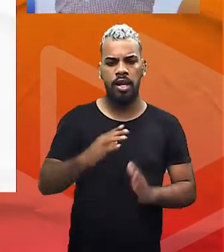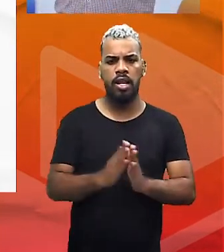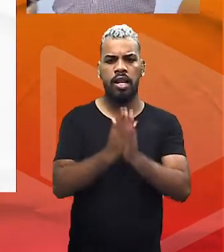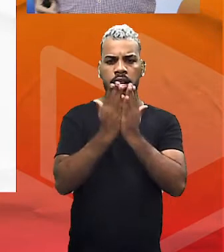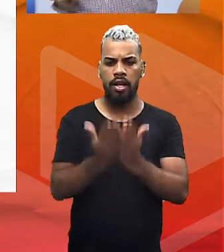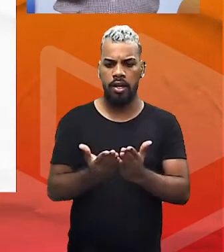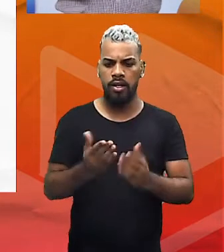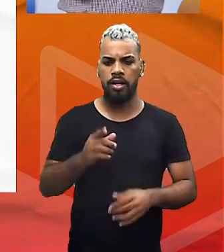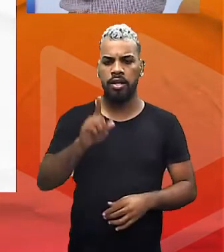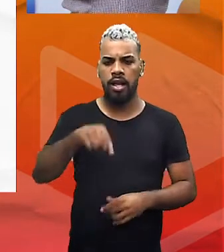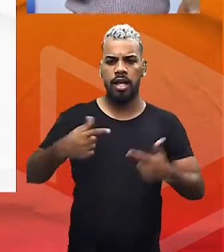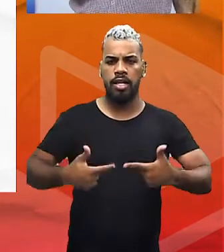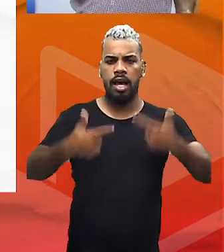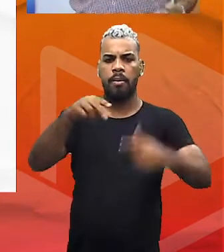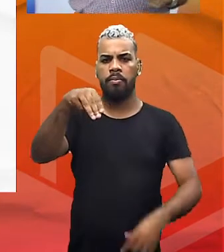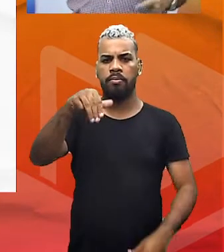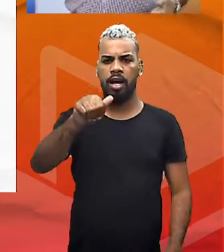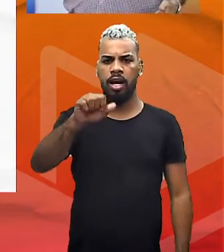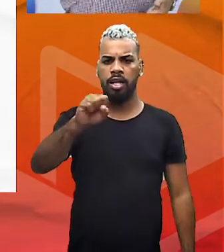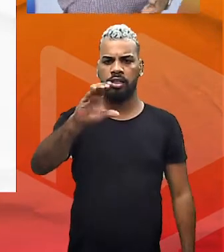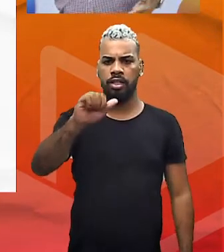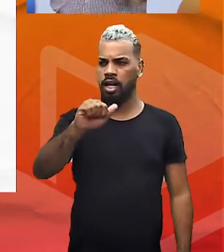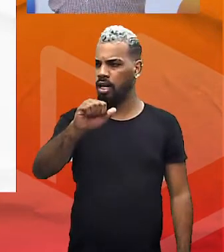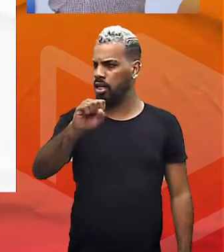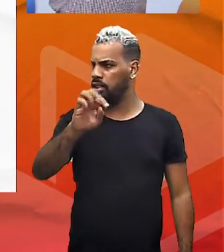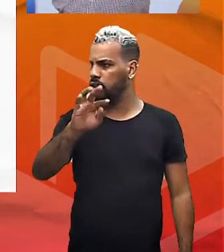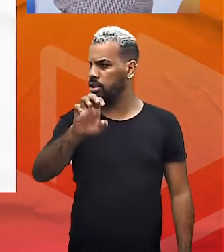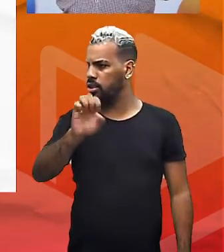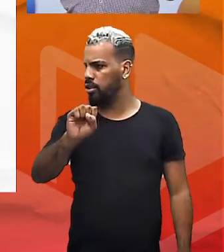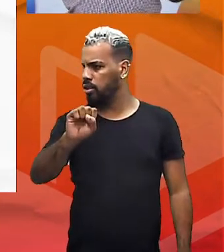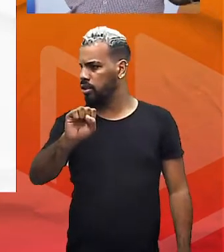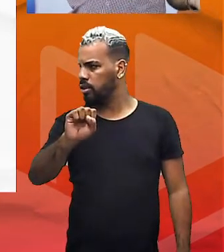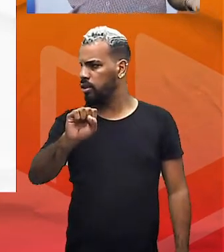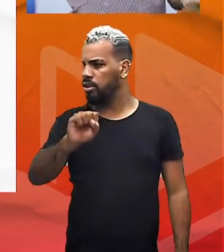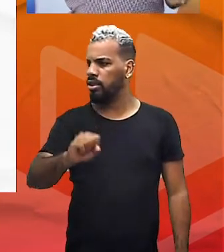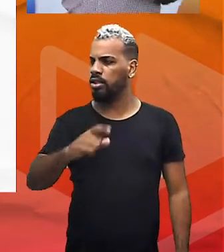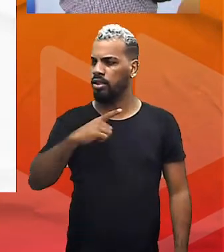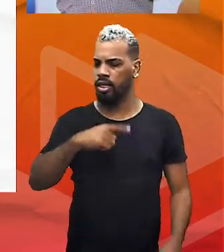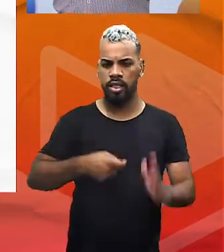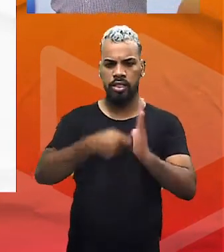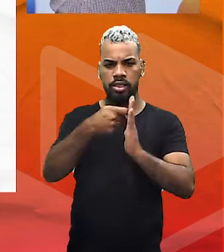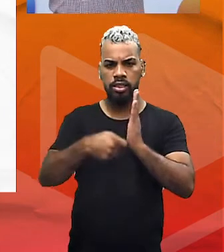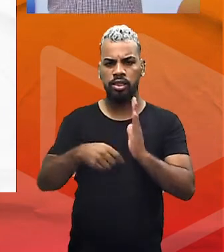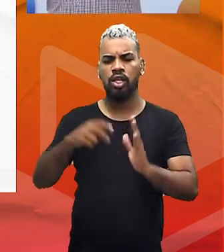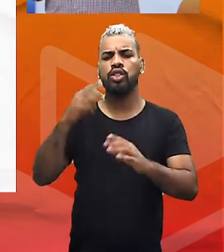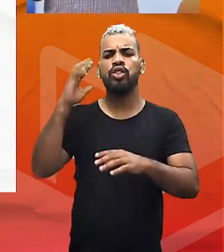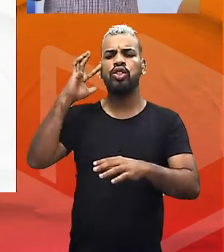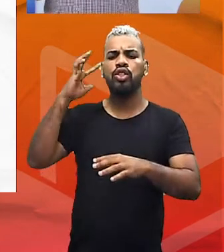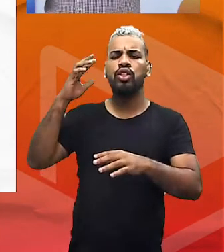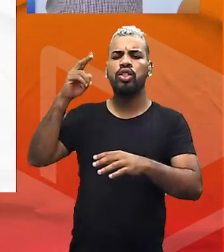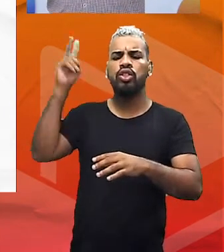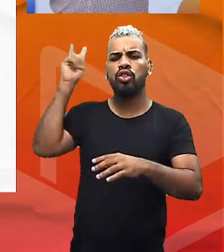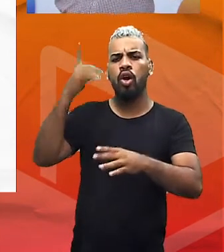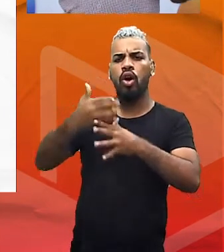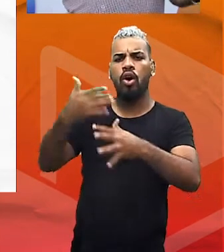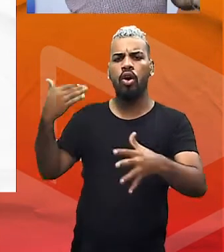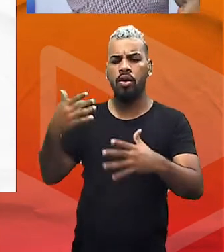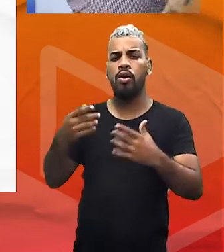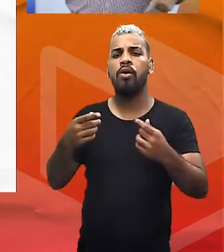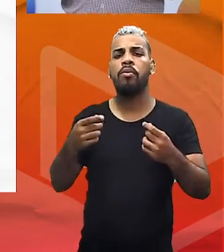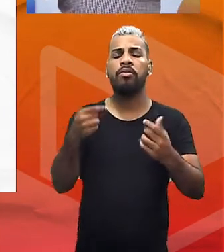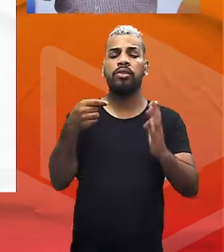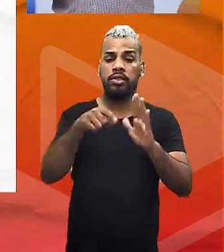dos Mascates, Alfarrábios, ele tem obras históricas, né? Obras regionalistas que estudam